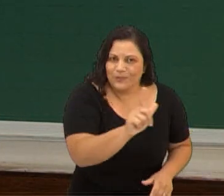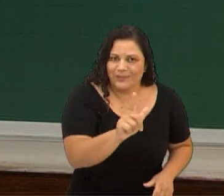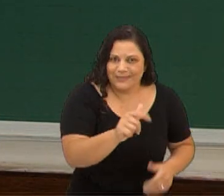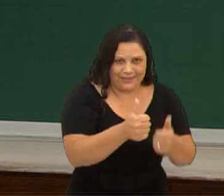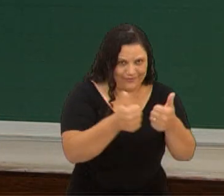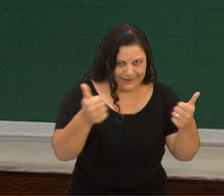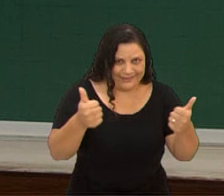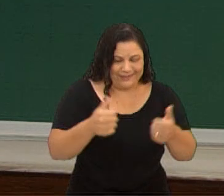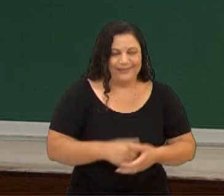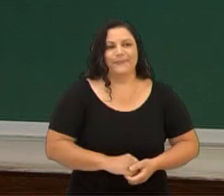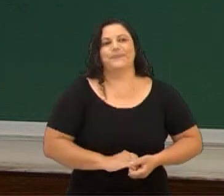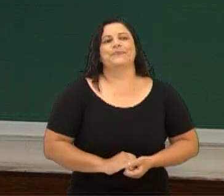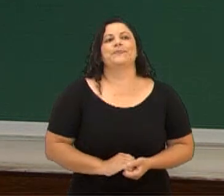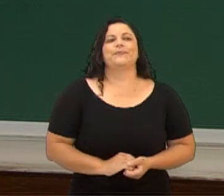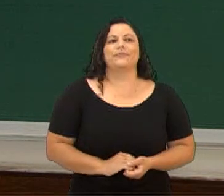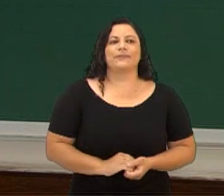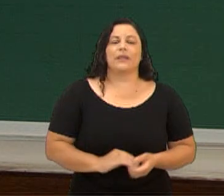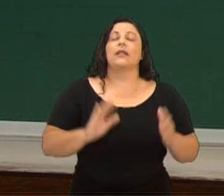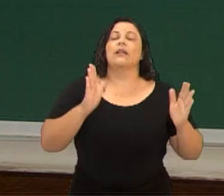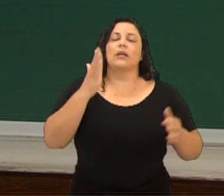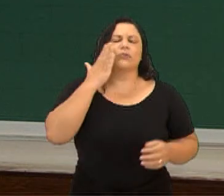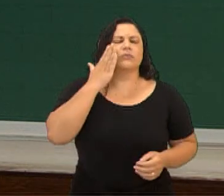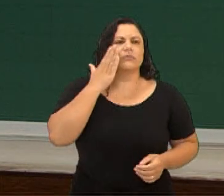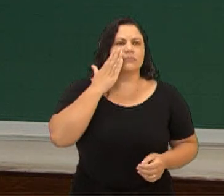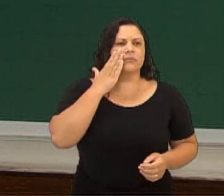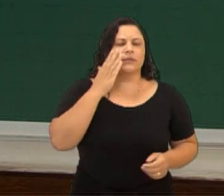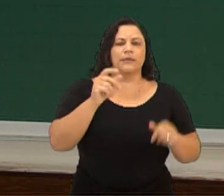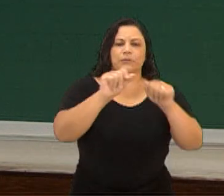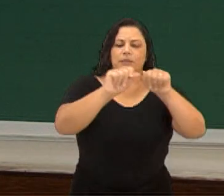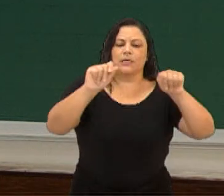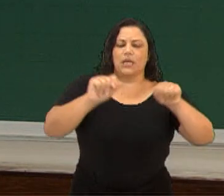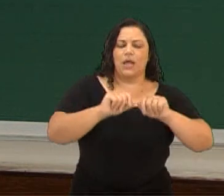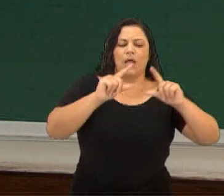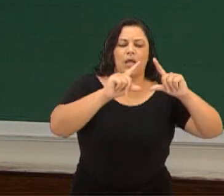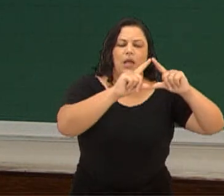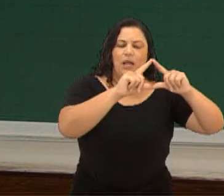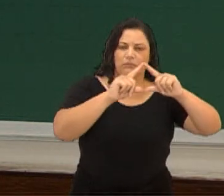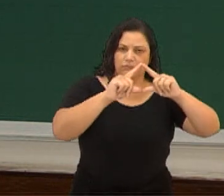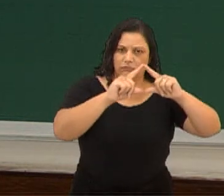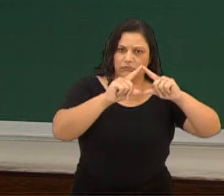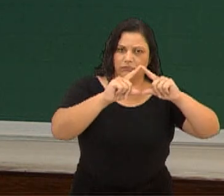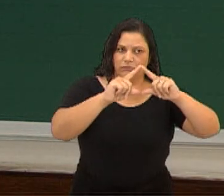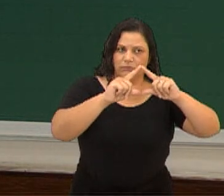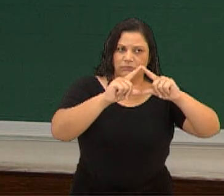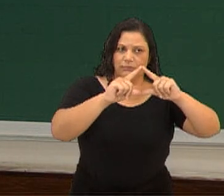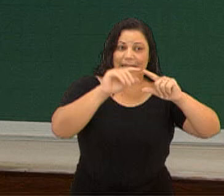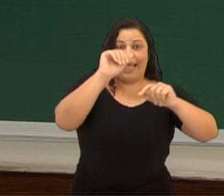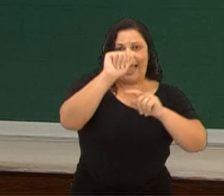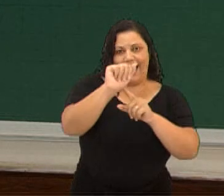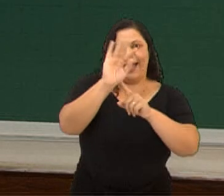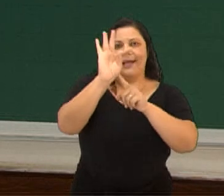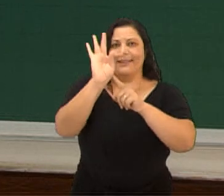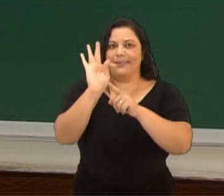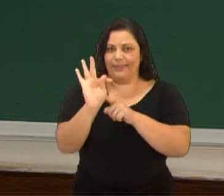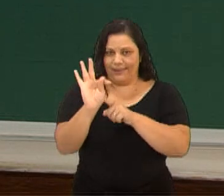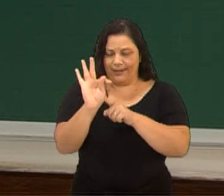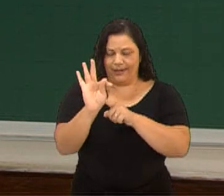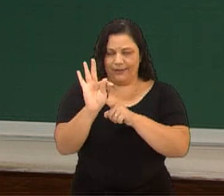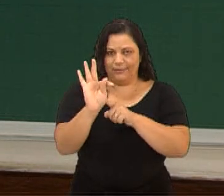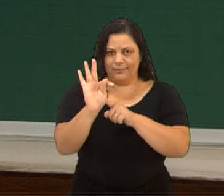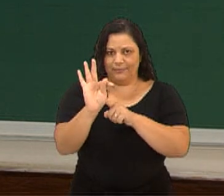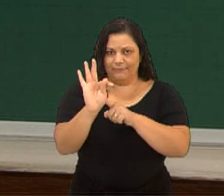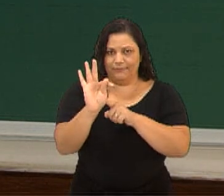Tranquilo? Então, nós sabemos que a área do triângulo, ó, AT, a professora vai chamar assim, ó, a área do triângulo